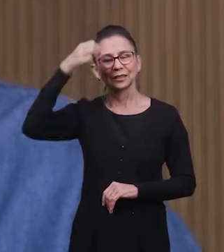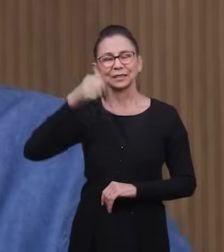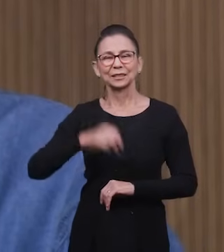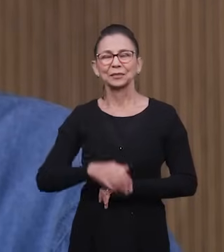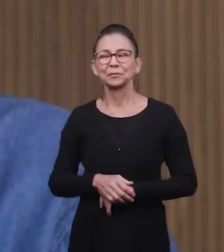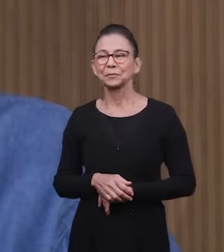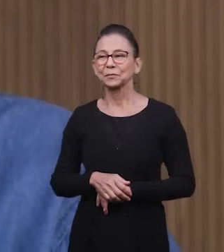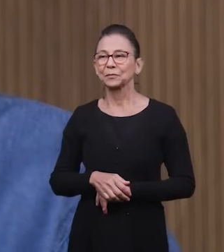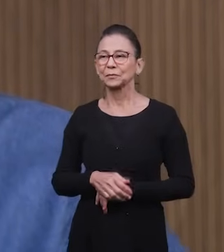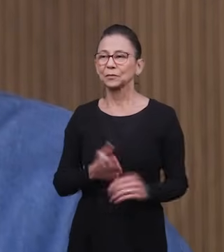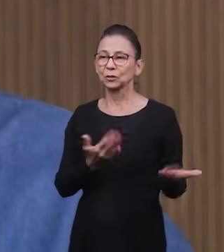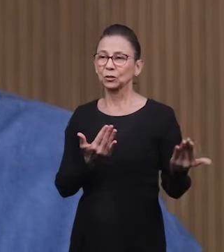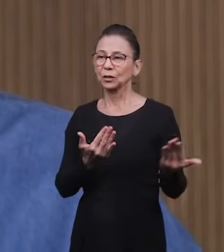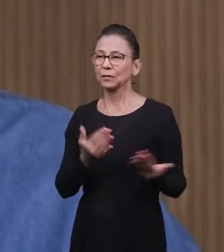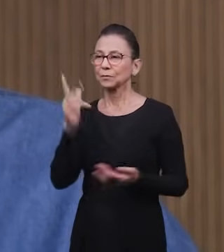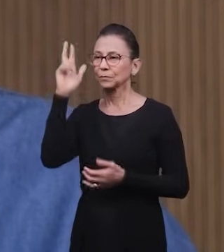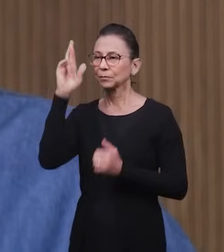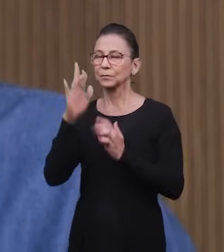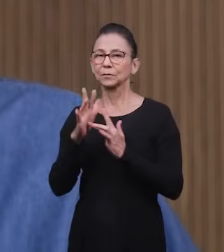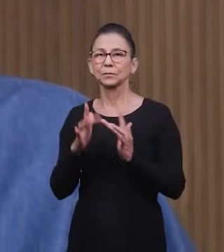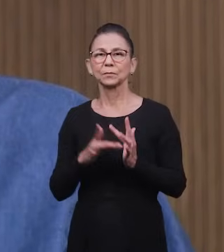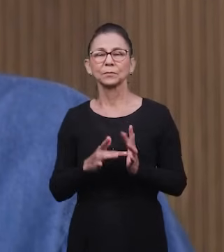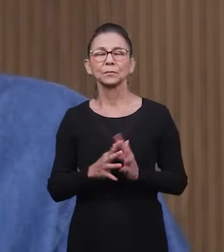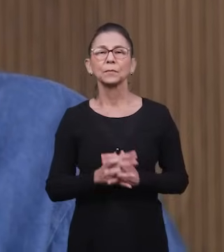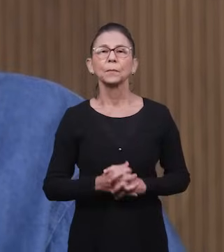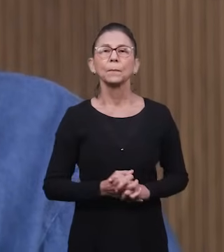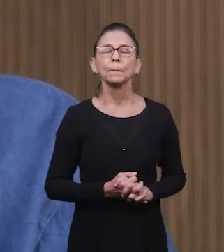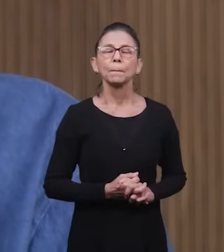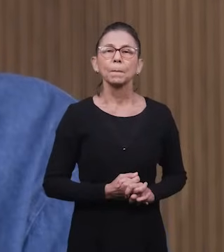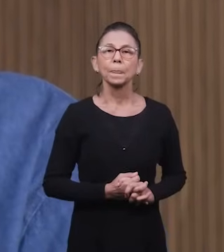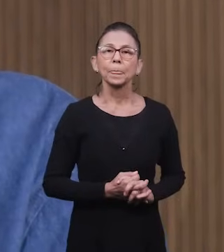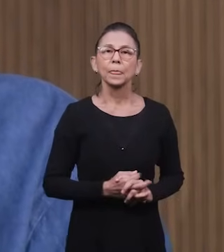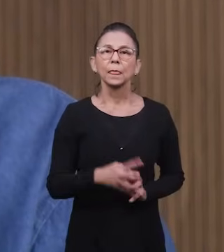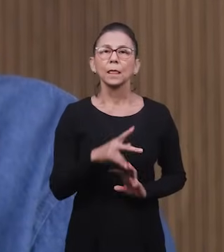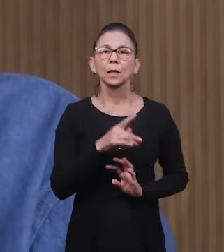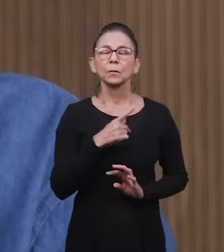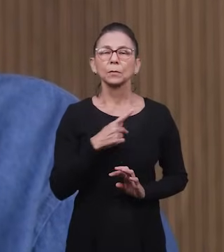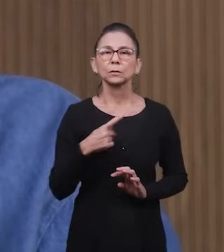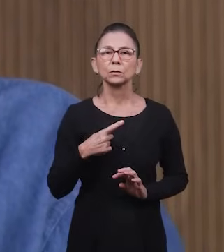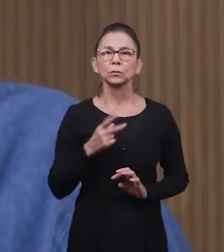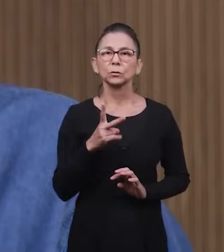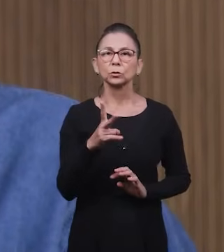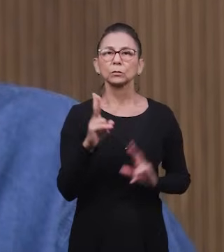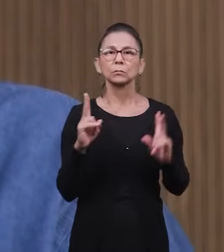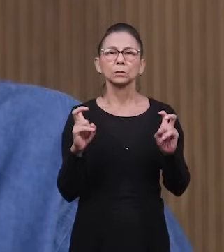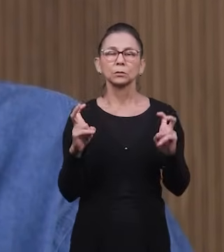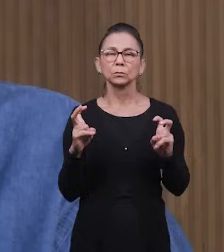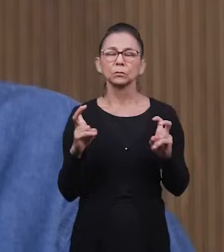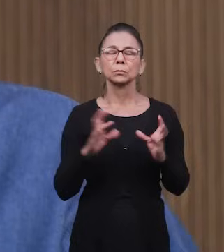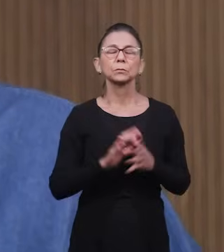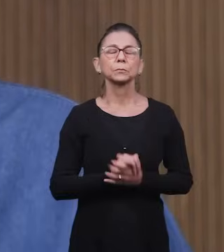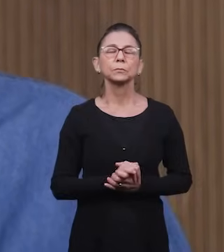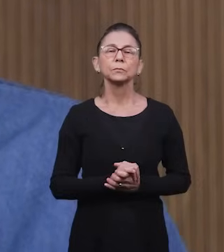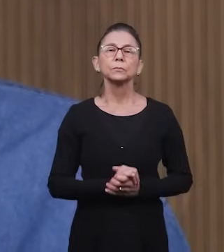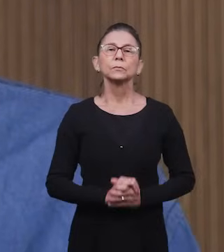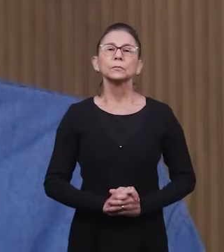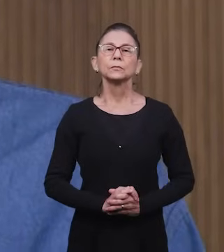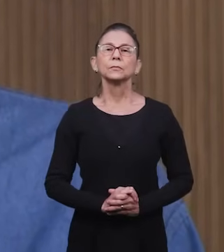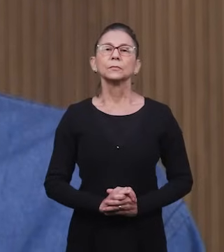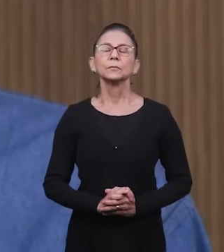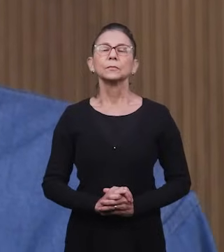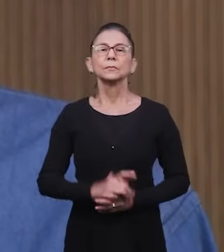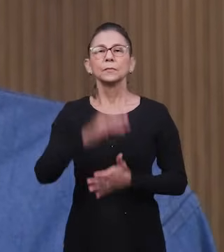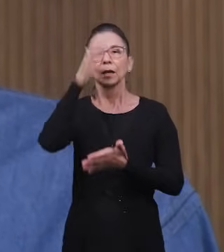presentes e aqueles que nos assistem com a paz do Senhor Jesus. E Pastor Alexandre, dando continuidade ao nosso assunto, gostaria de